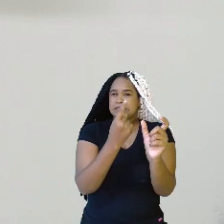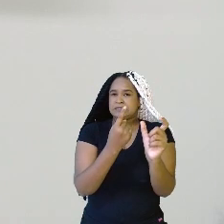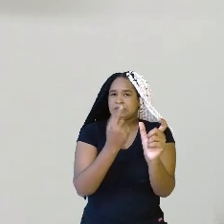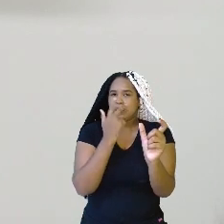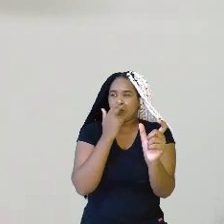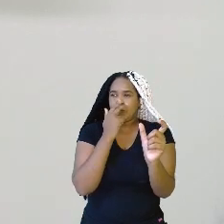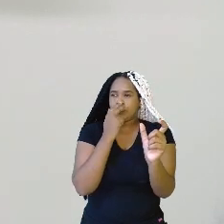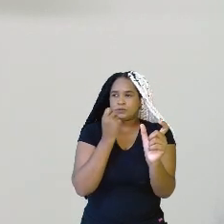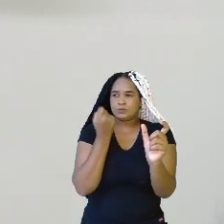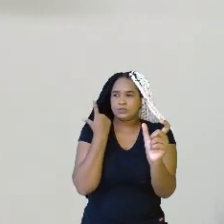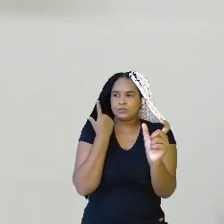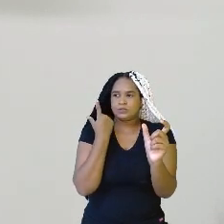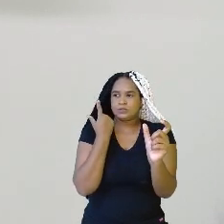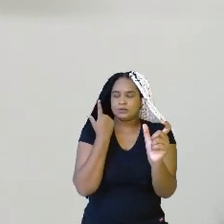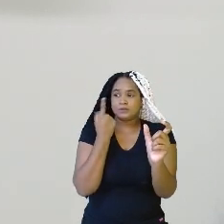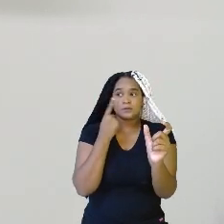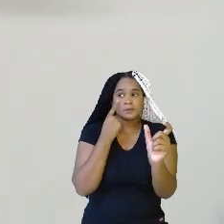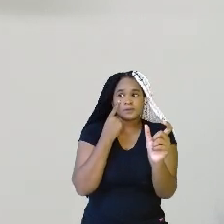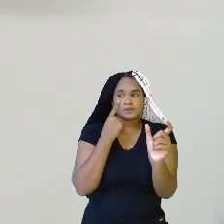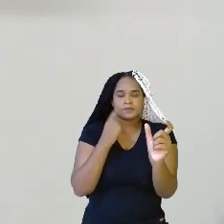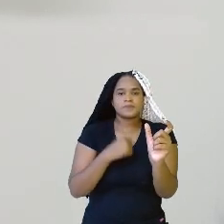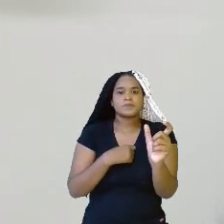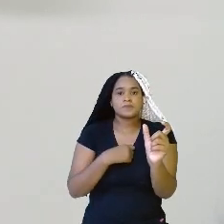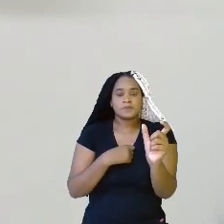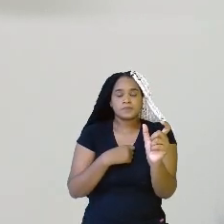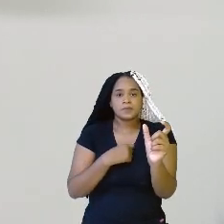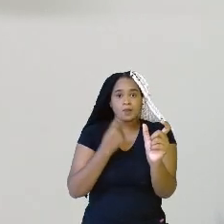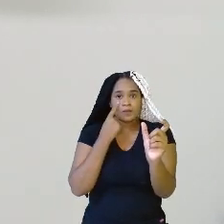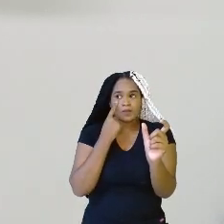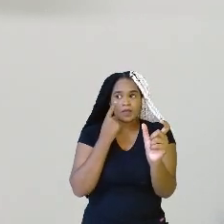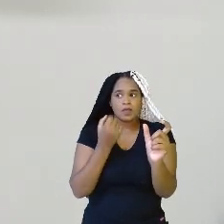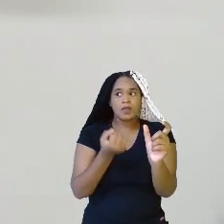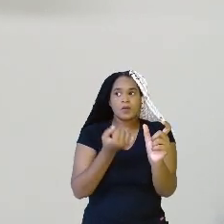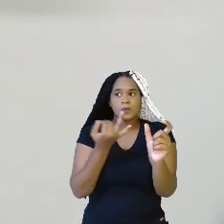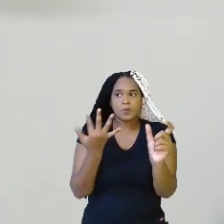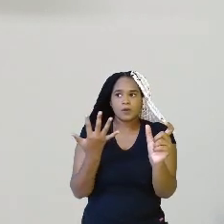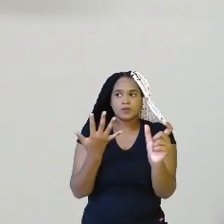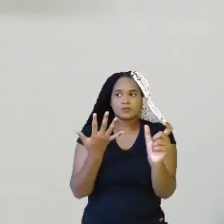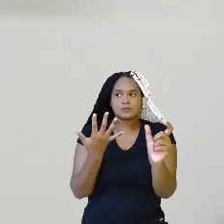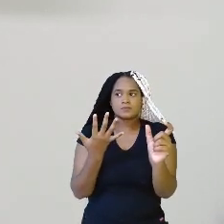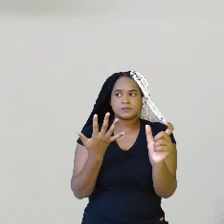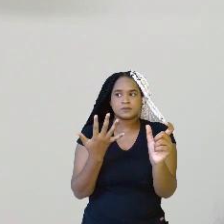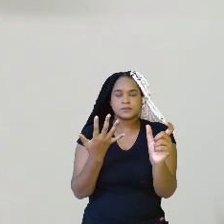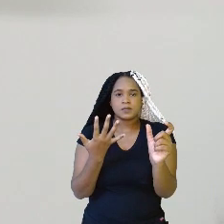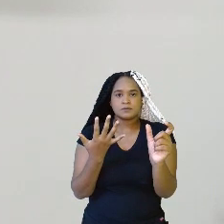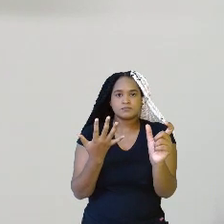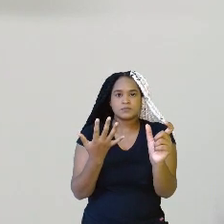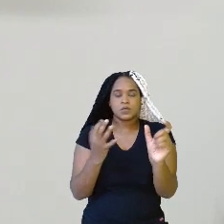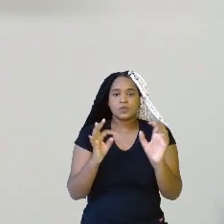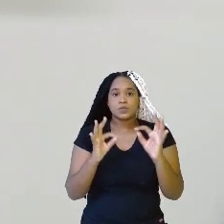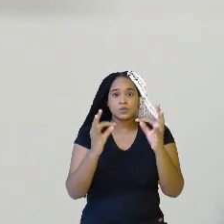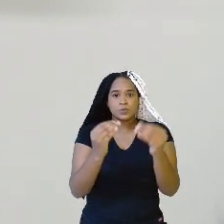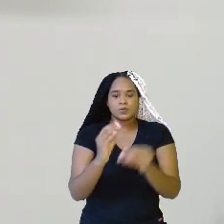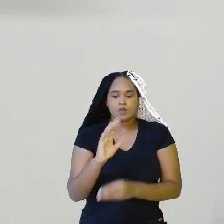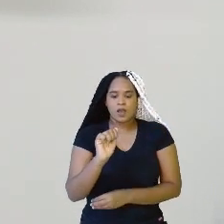hein? Aqui, a gente vai obter o valor. Carlos